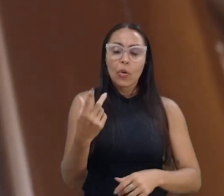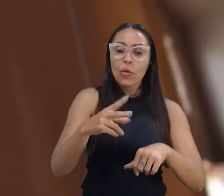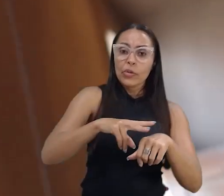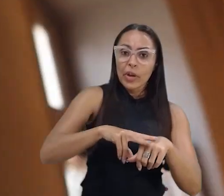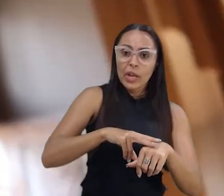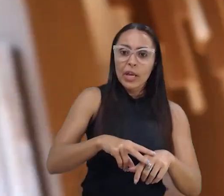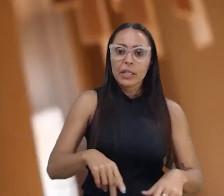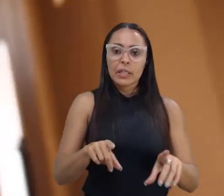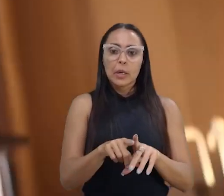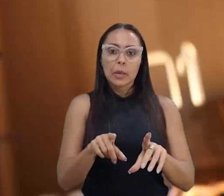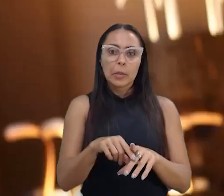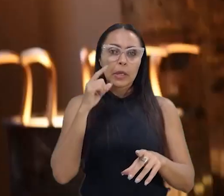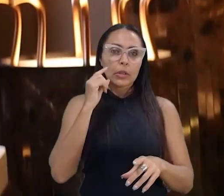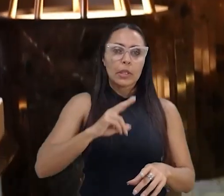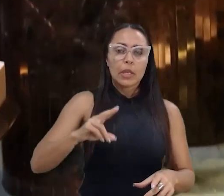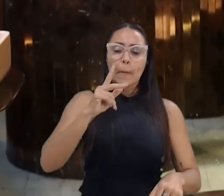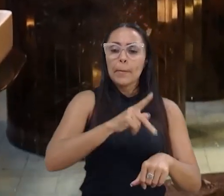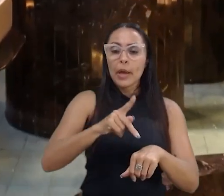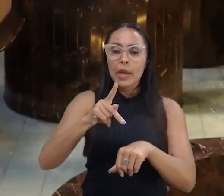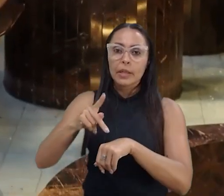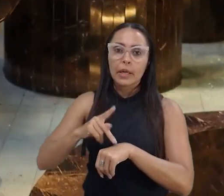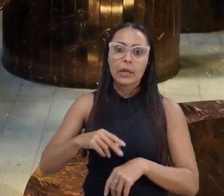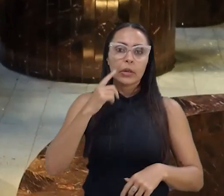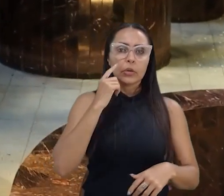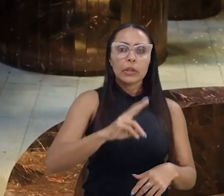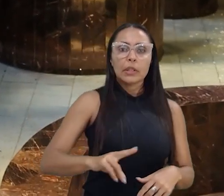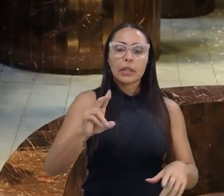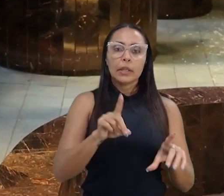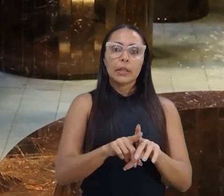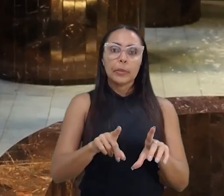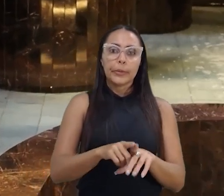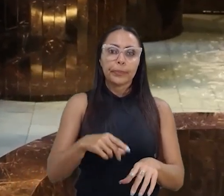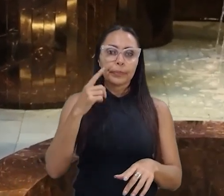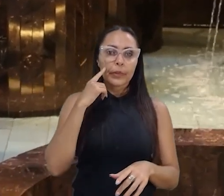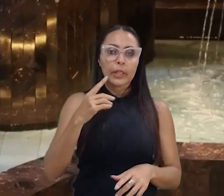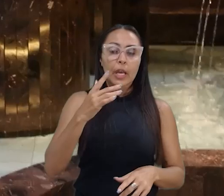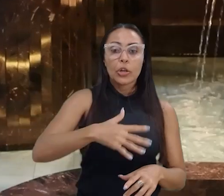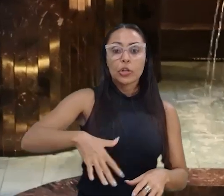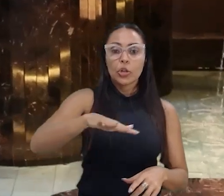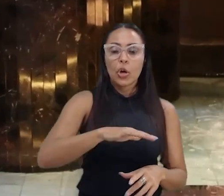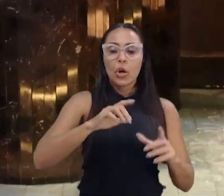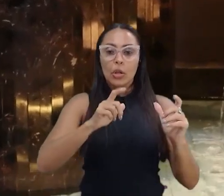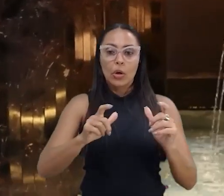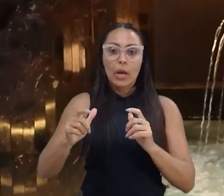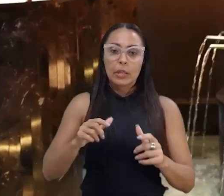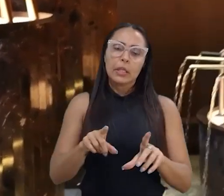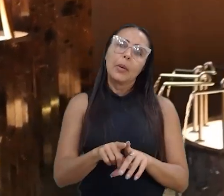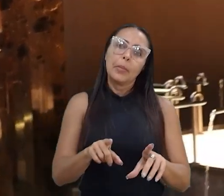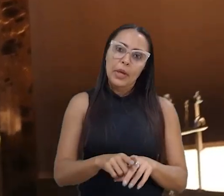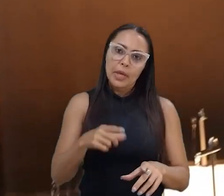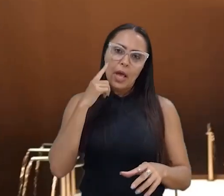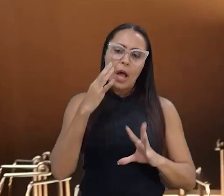tons terrosos, podemos utilizar as pedras, podemos utilizar também materiais locais, como o adobe,